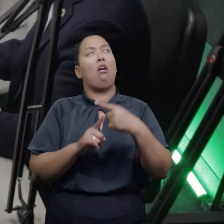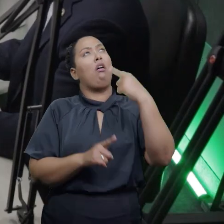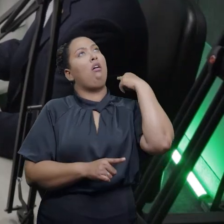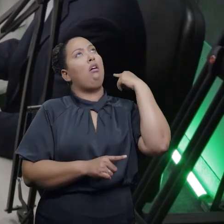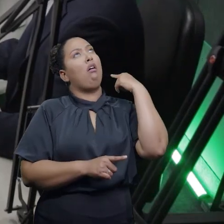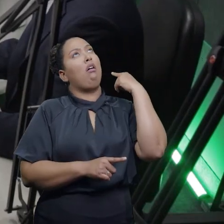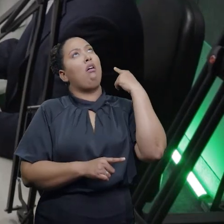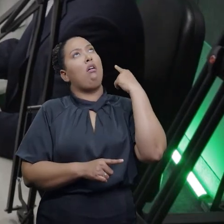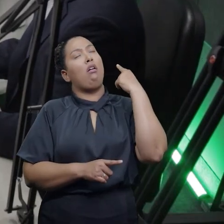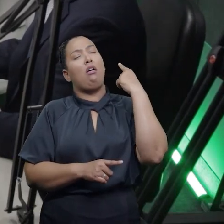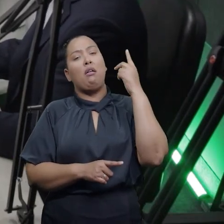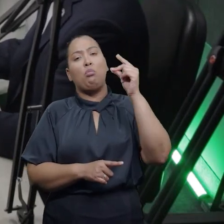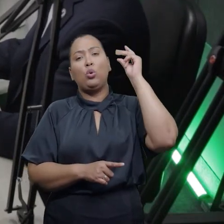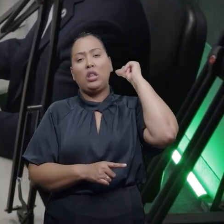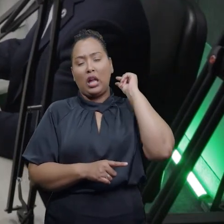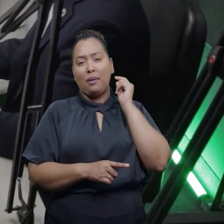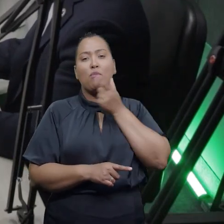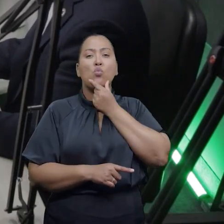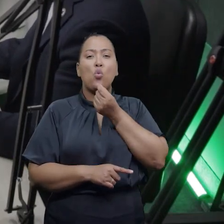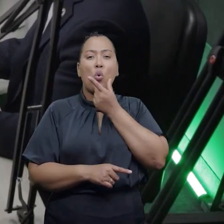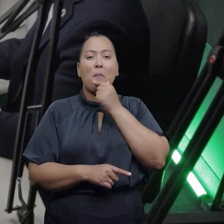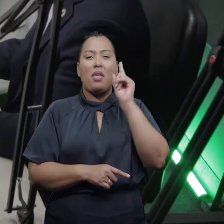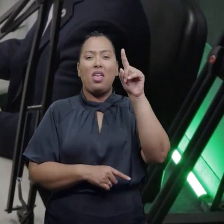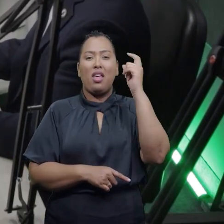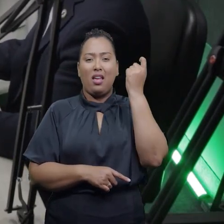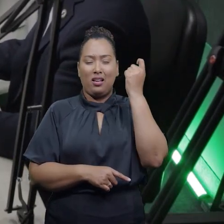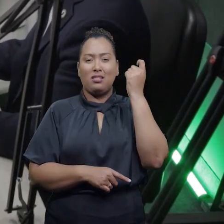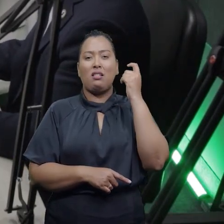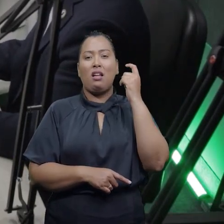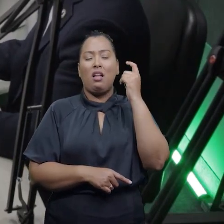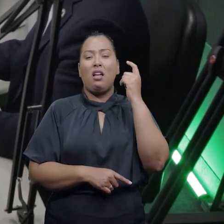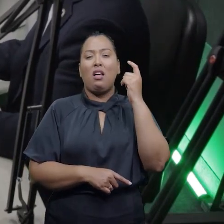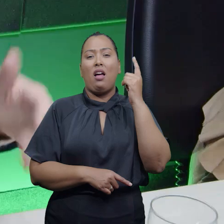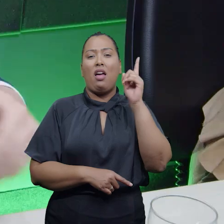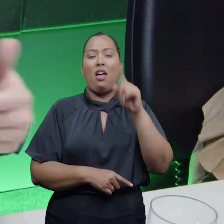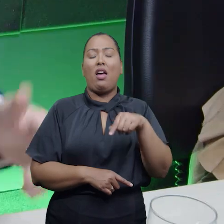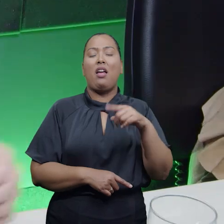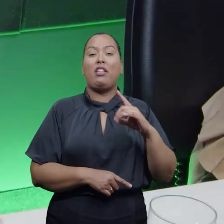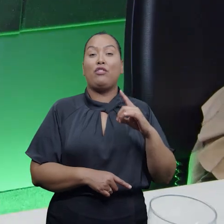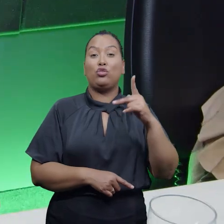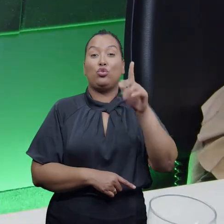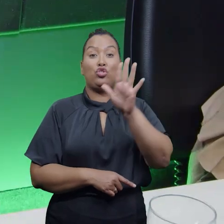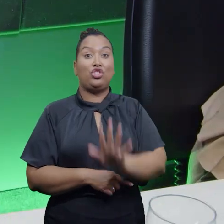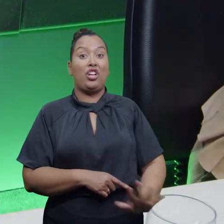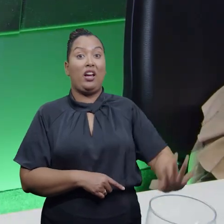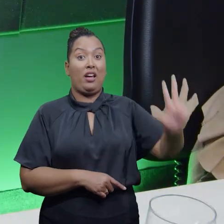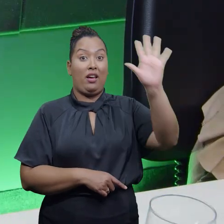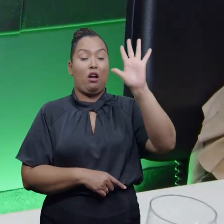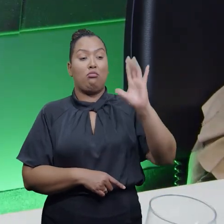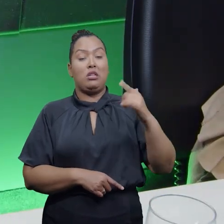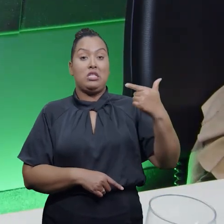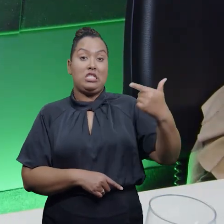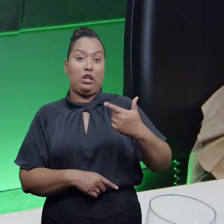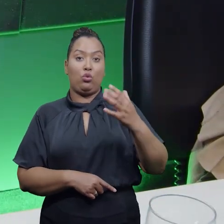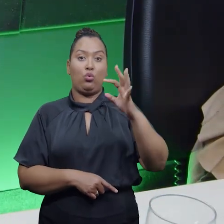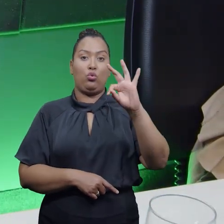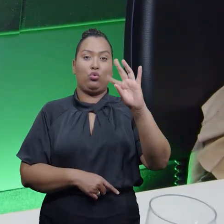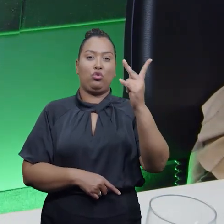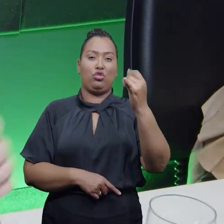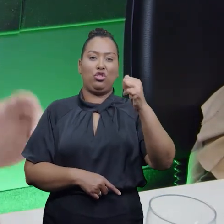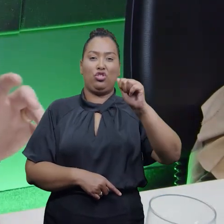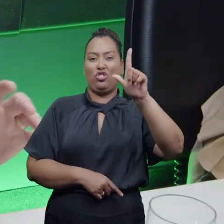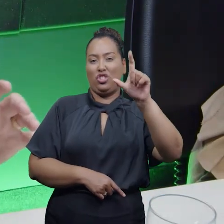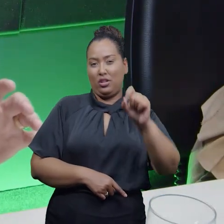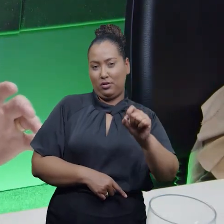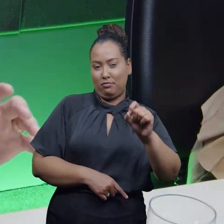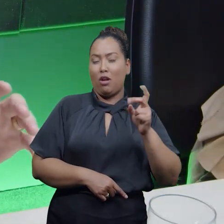gente firmou isso na época do Dr. Domilson, né, quando ele estava como defensor geral e permaneceu e se ampliou com o Dr. Tiago.